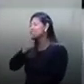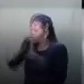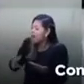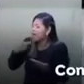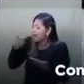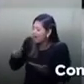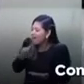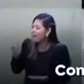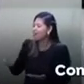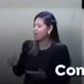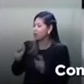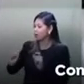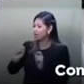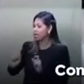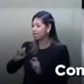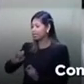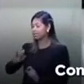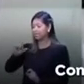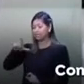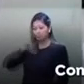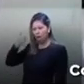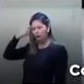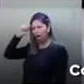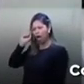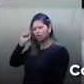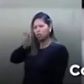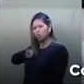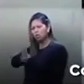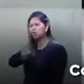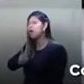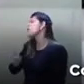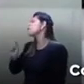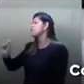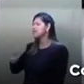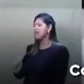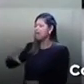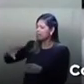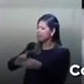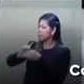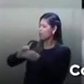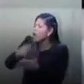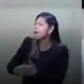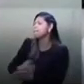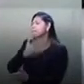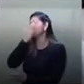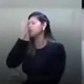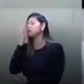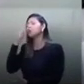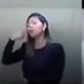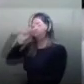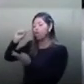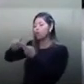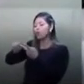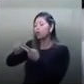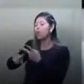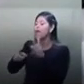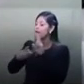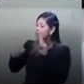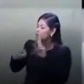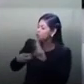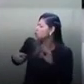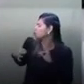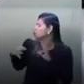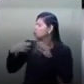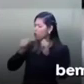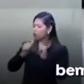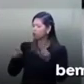todas as seladoras que congresista não existe nenhuma Brasil combater no é uma luta de todos com o racismo não